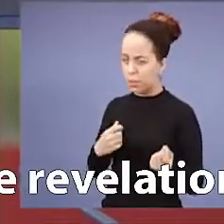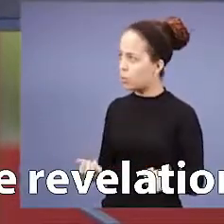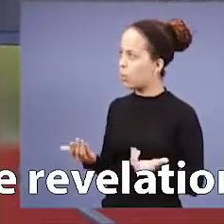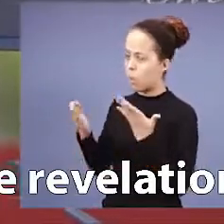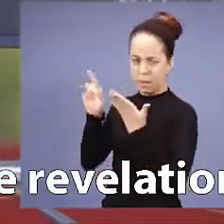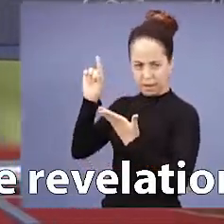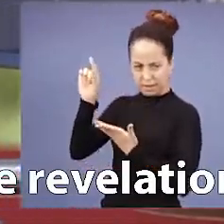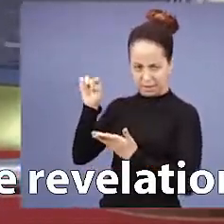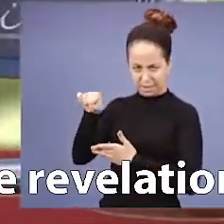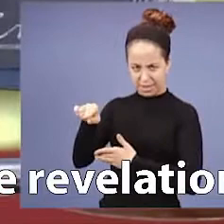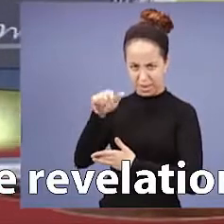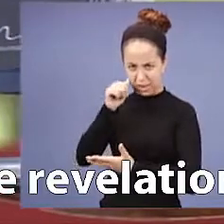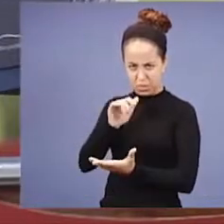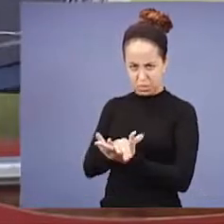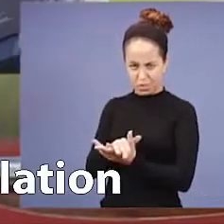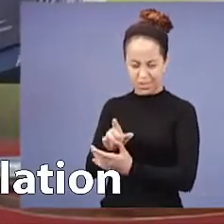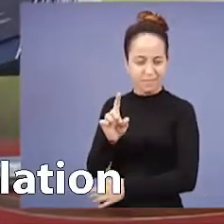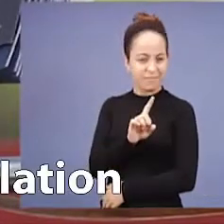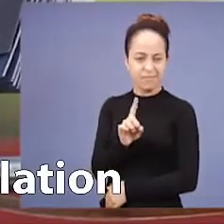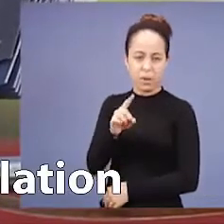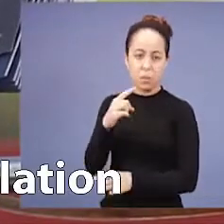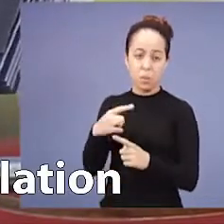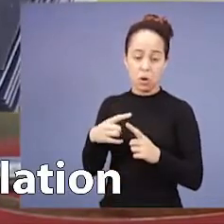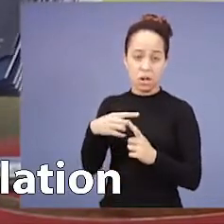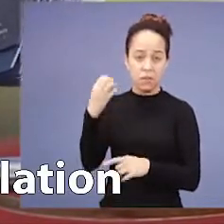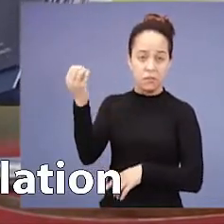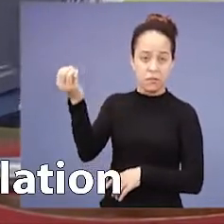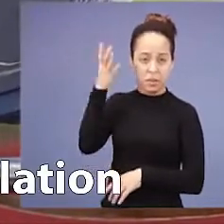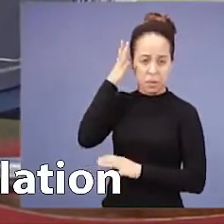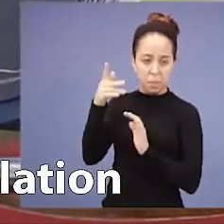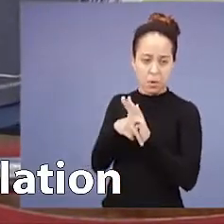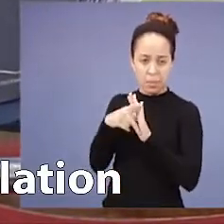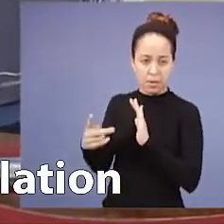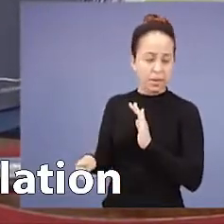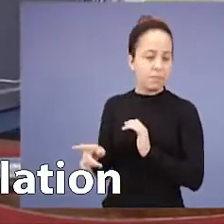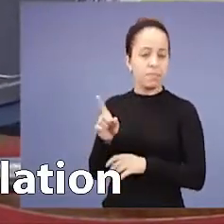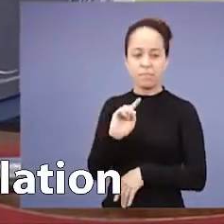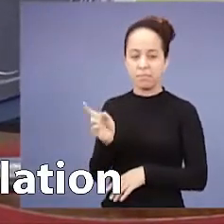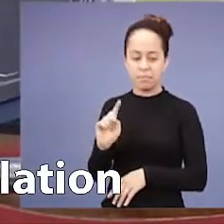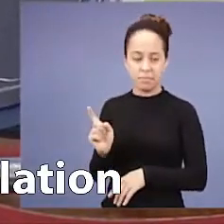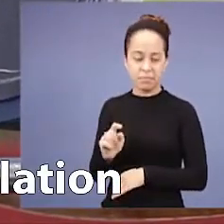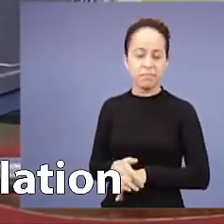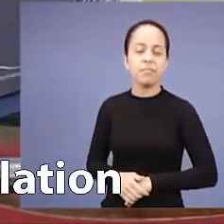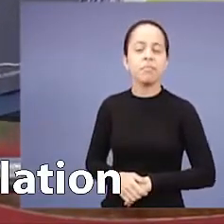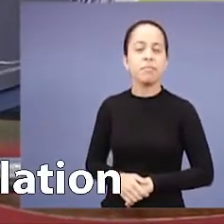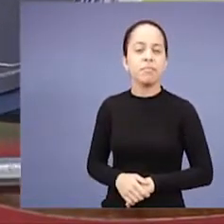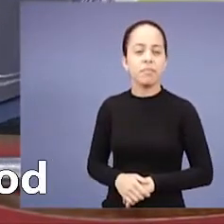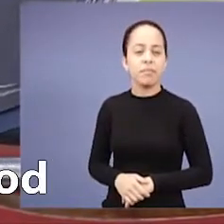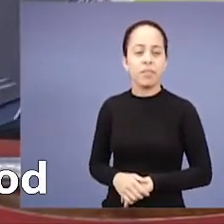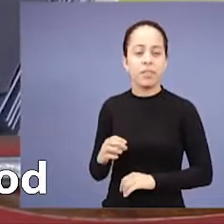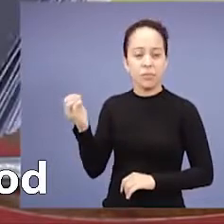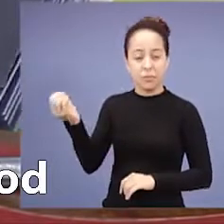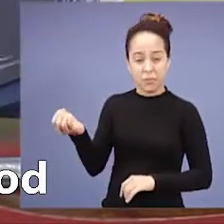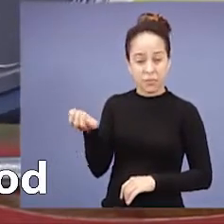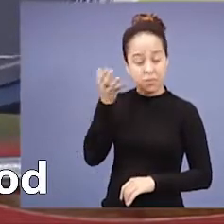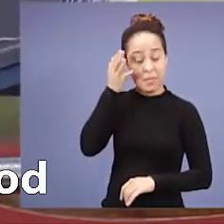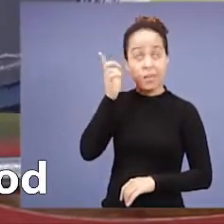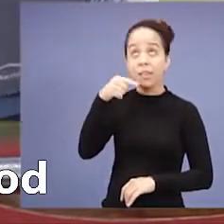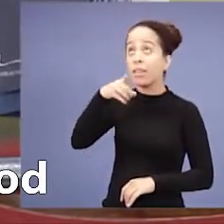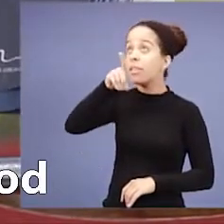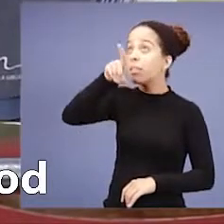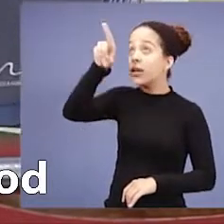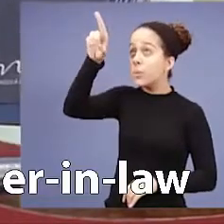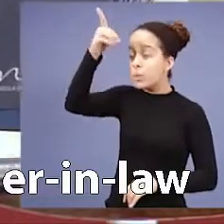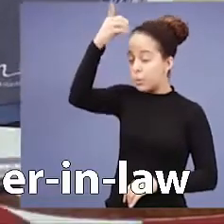porque que a revelação não é minha nem dela entendeu que a operação é um dom de deus